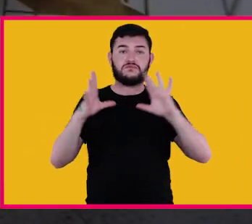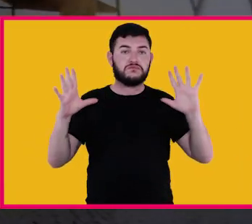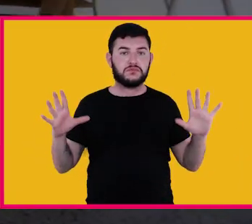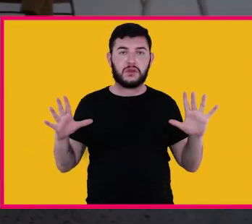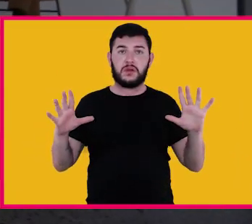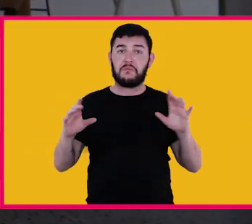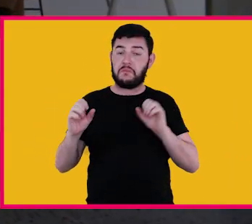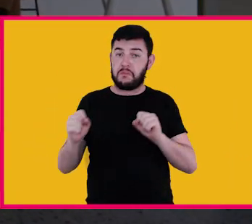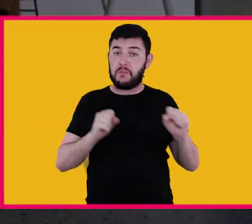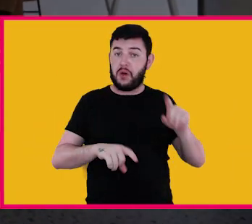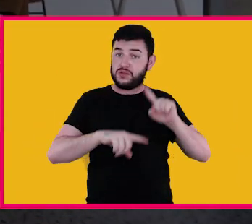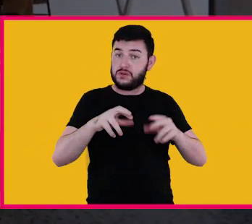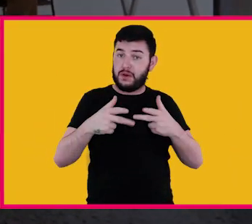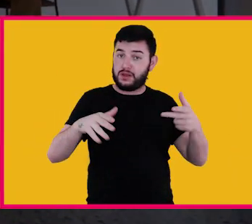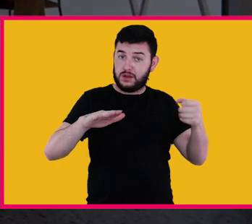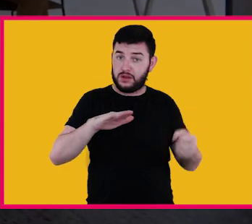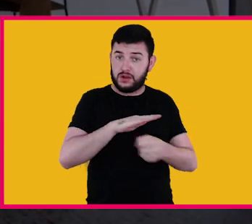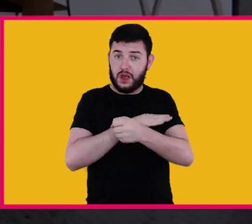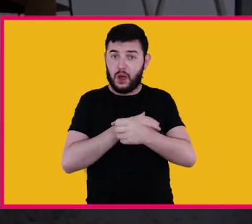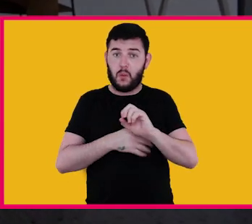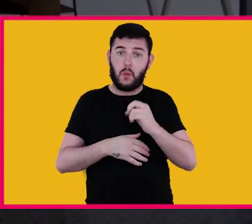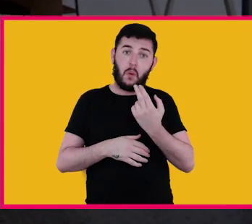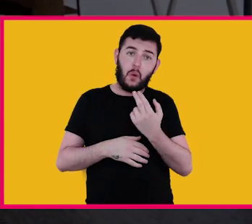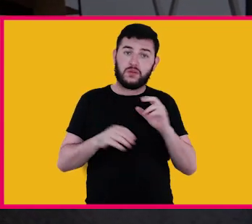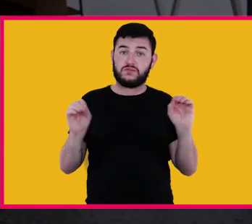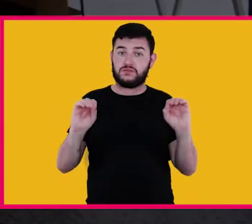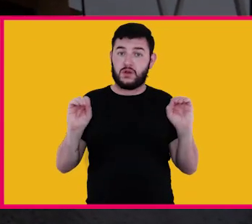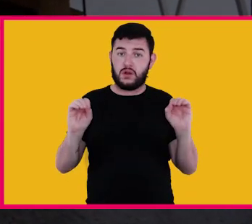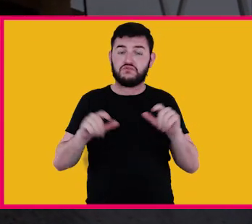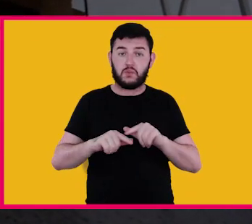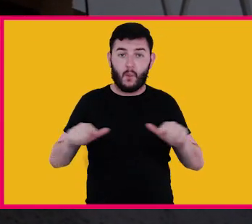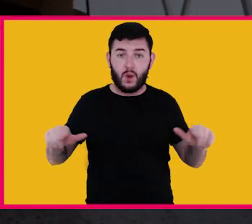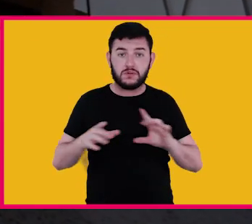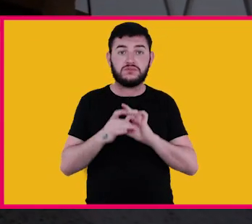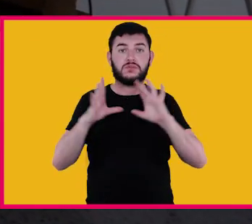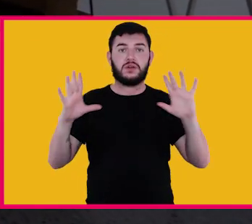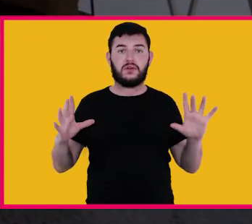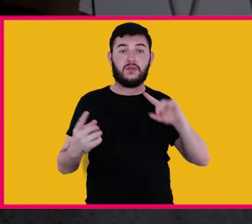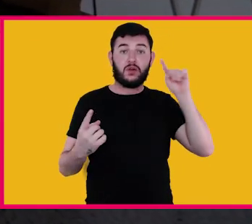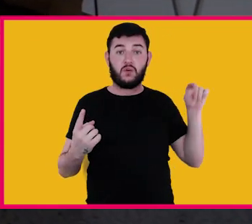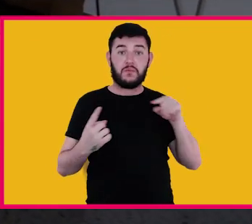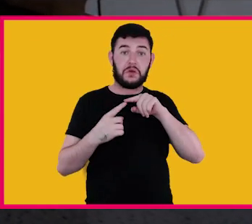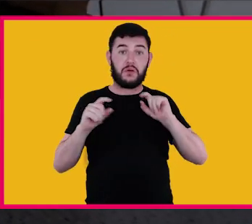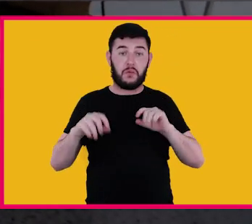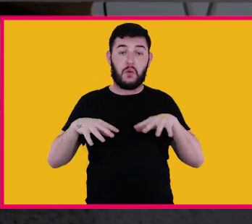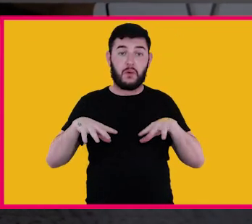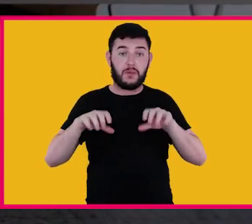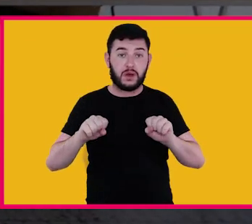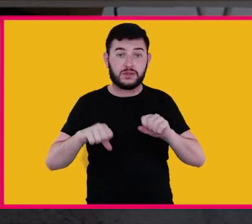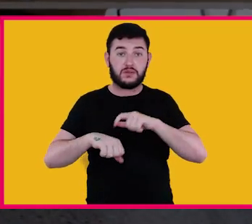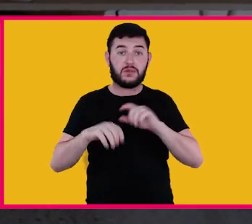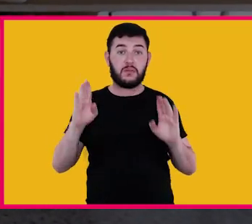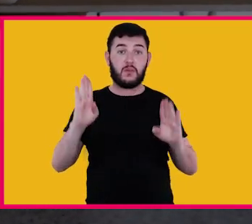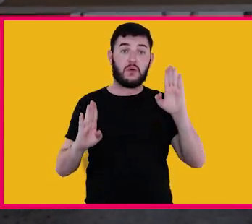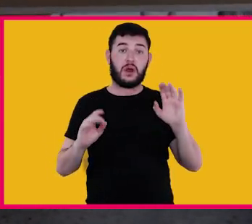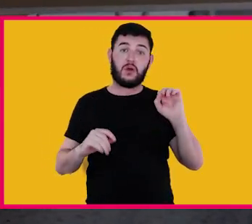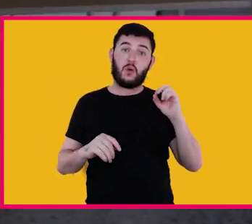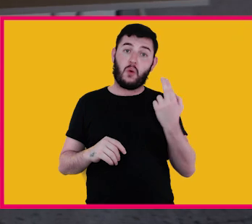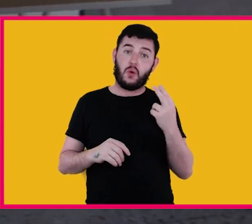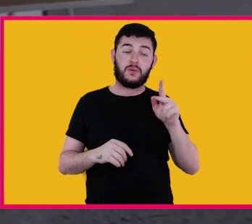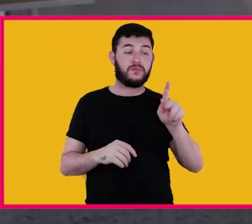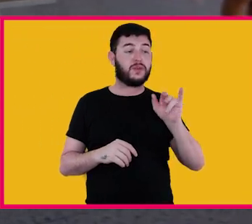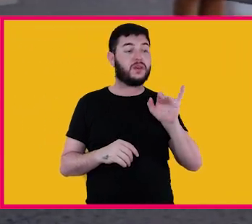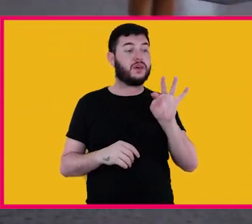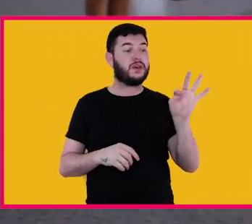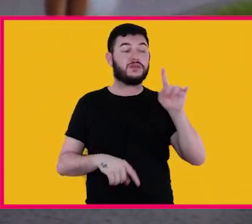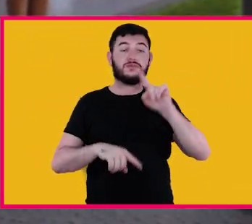de mobiliários e equipamentos, deixando seu espaço livre para ocupações temporárias, ou pode ser ocupado por um dos kits de equipamentos, que